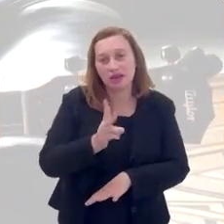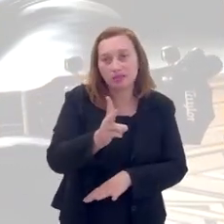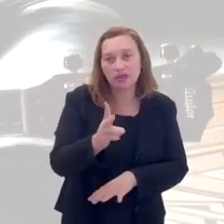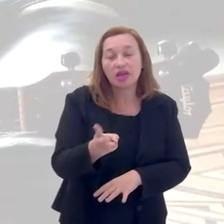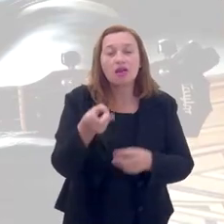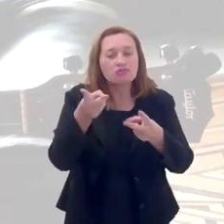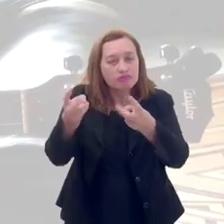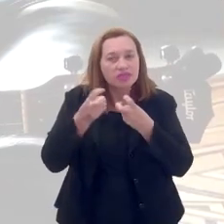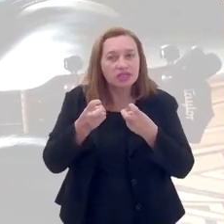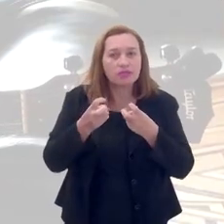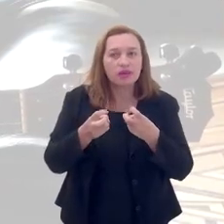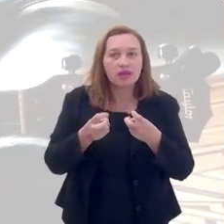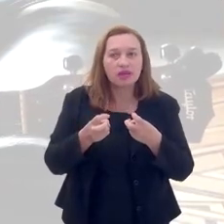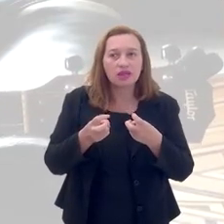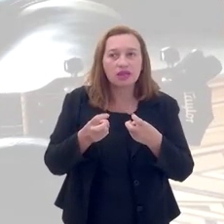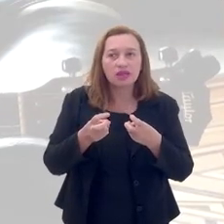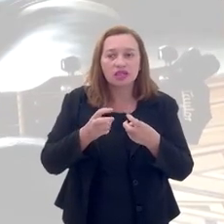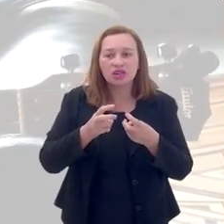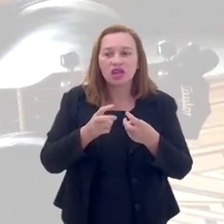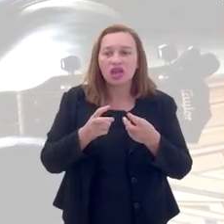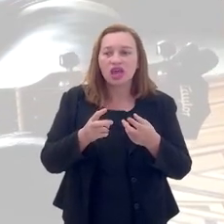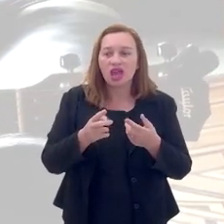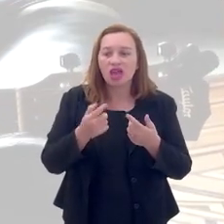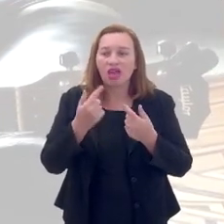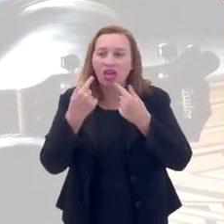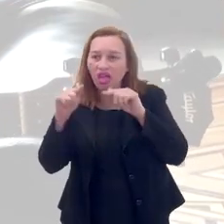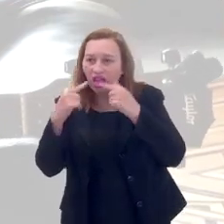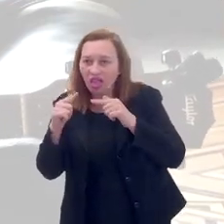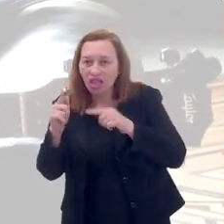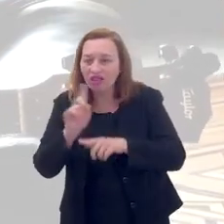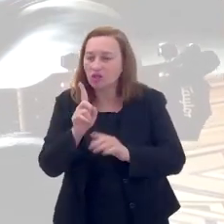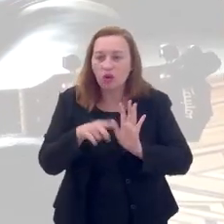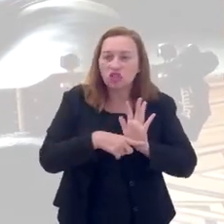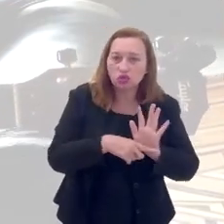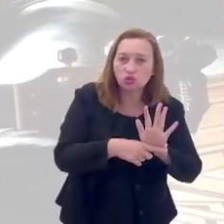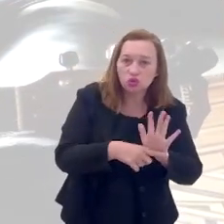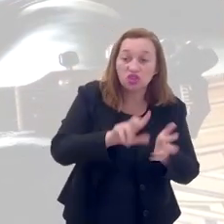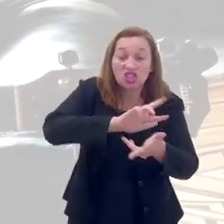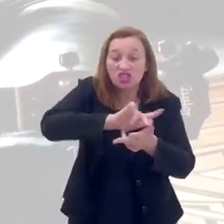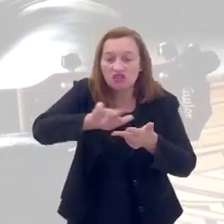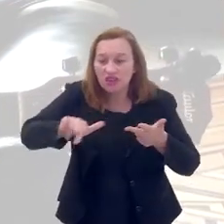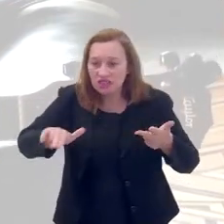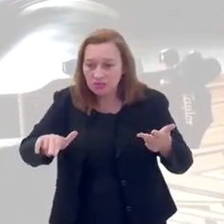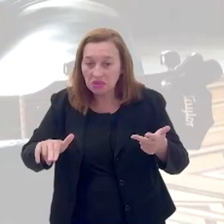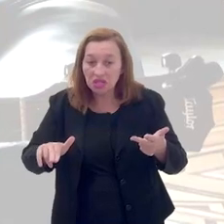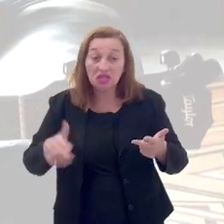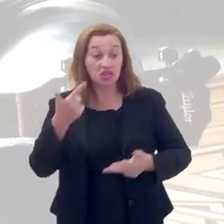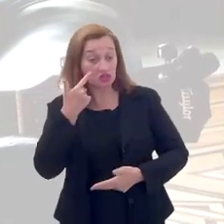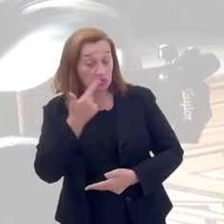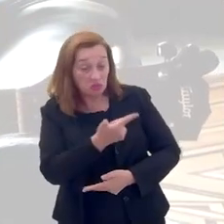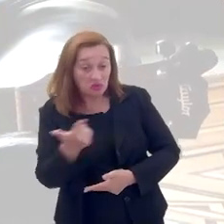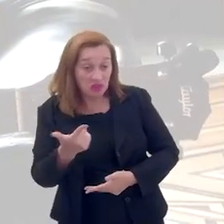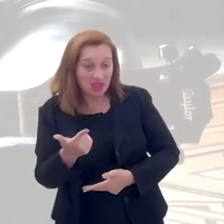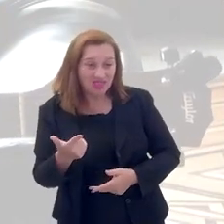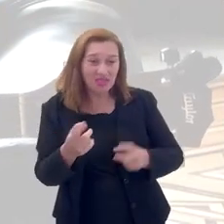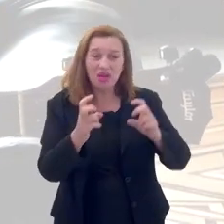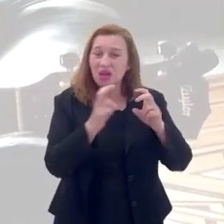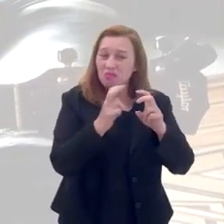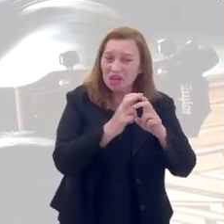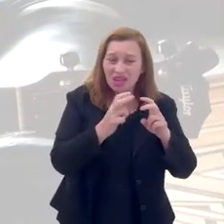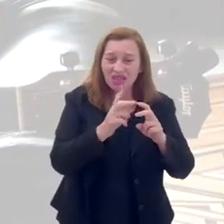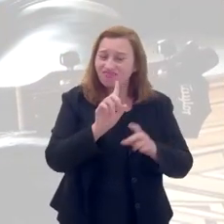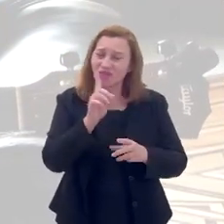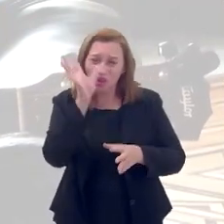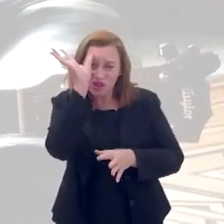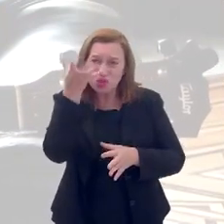e perceber que polaridades não ajudam as diversidades estão aí os extremismos não resolvem então é